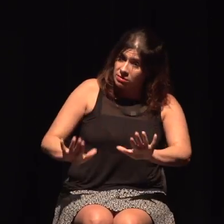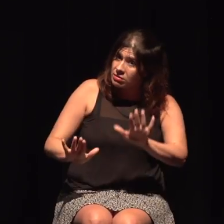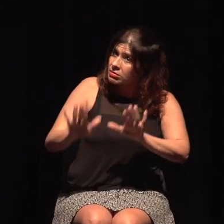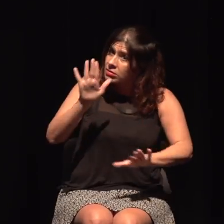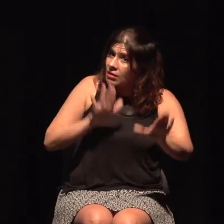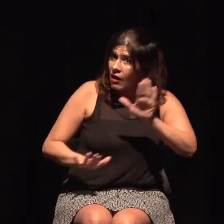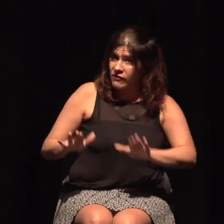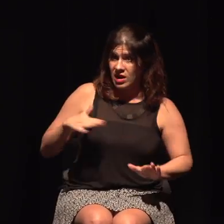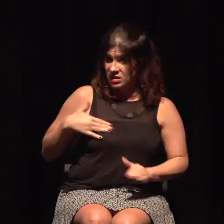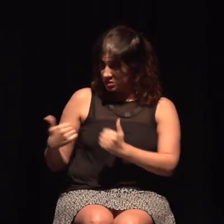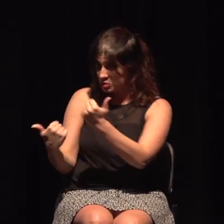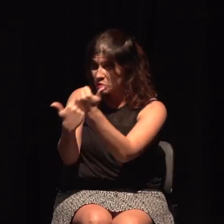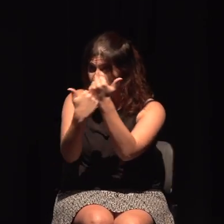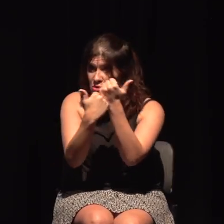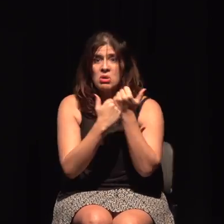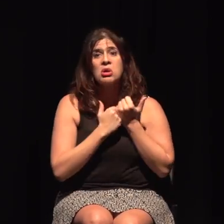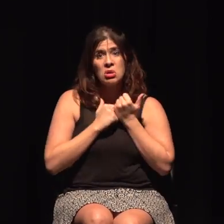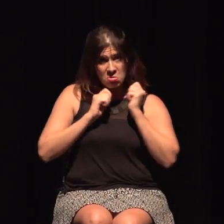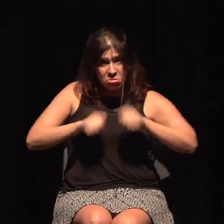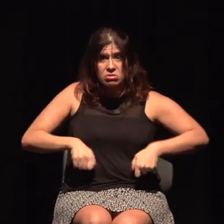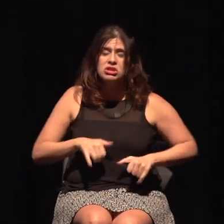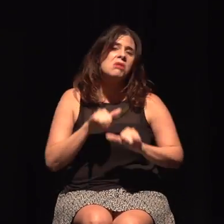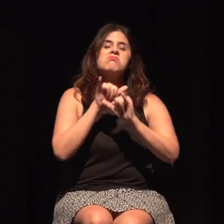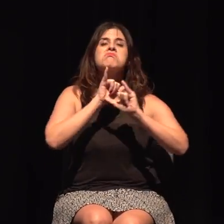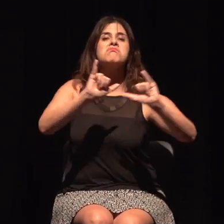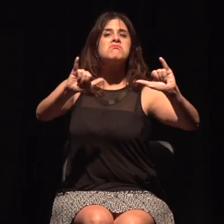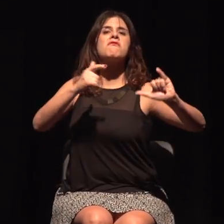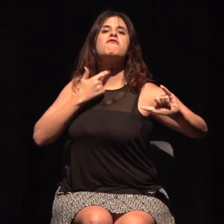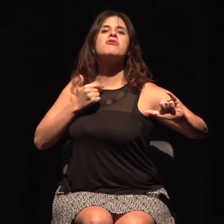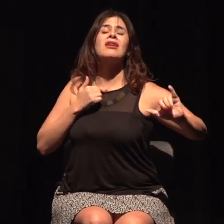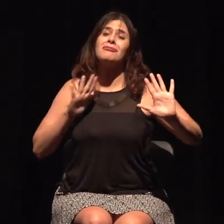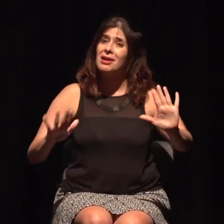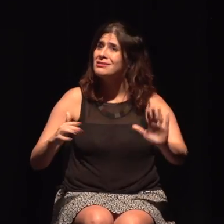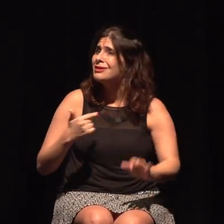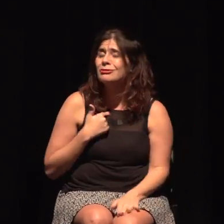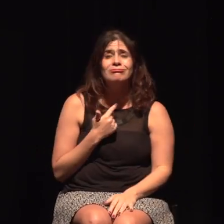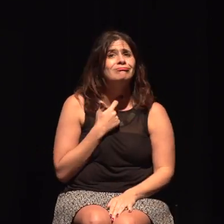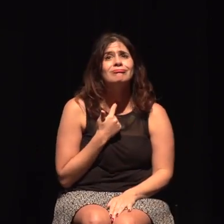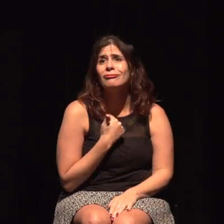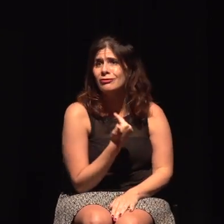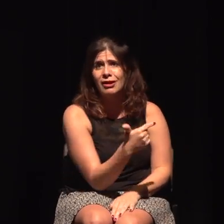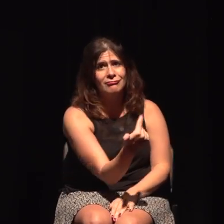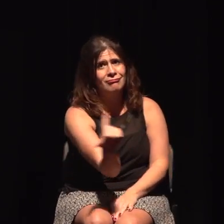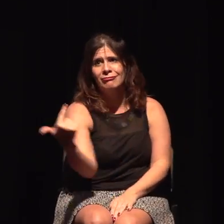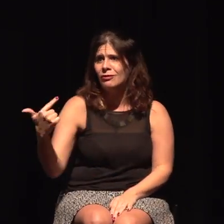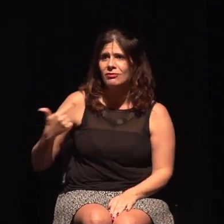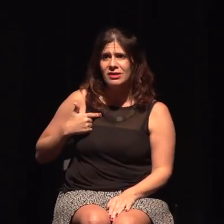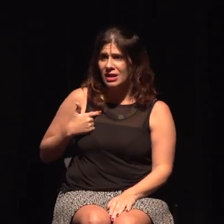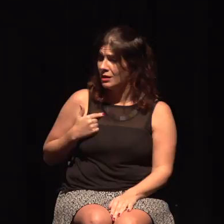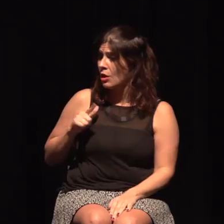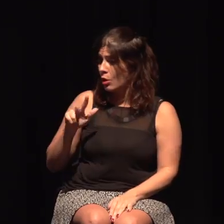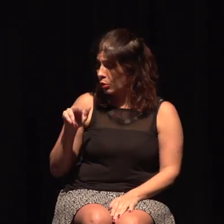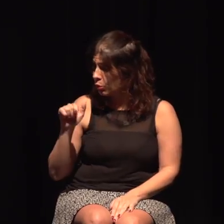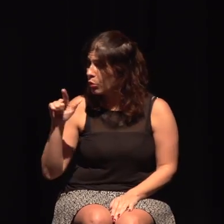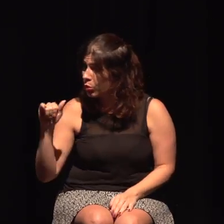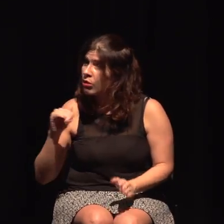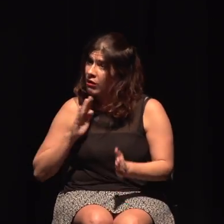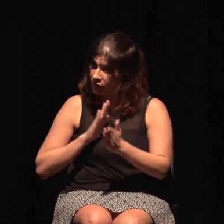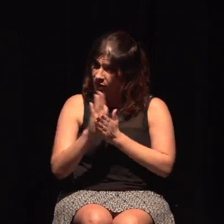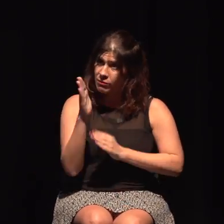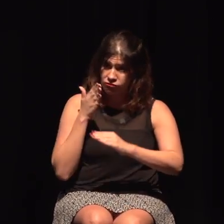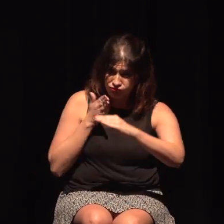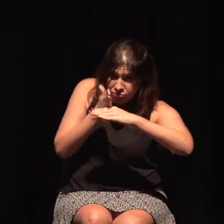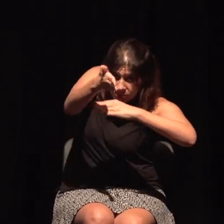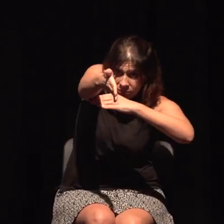minha situação, um outro talvez aproveitasse para anunciar o que bem quisesse, mas comigo não tem o bem quisesse, a fuga, a fronteira.